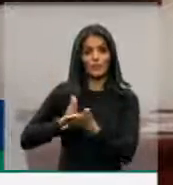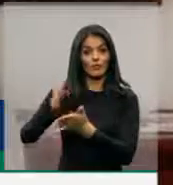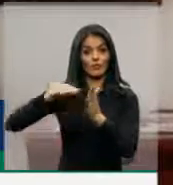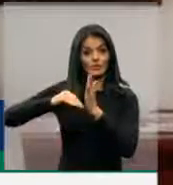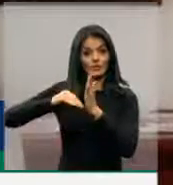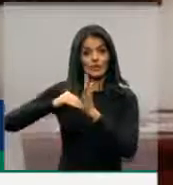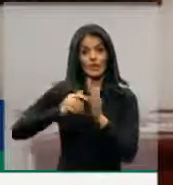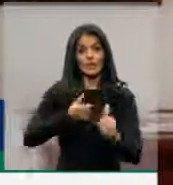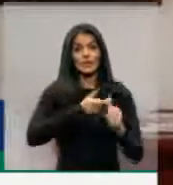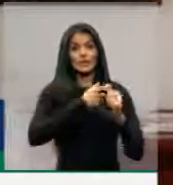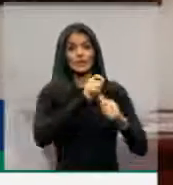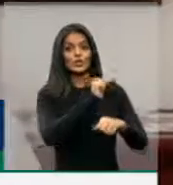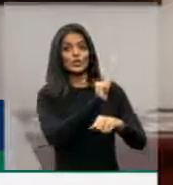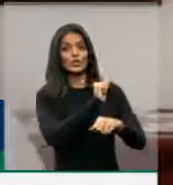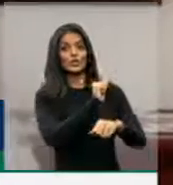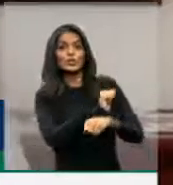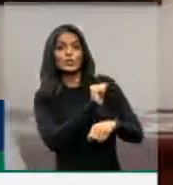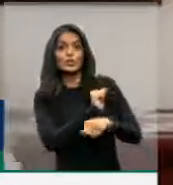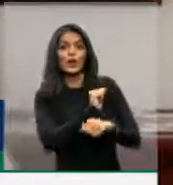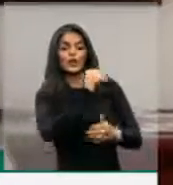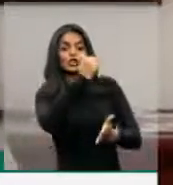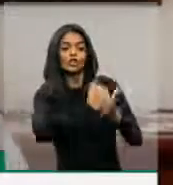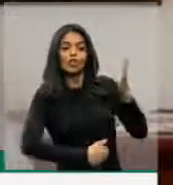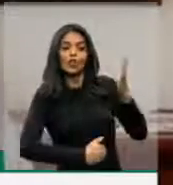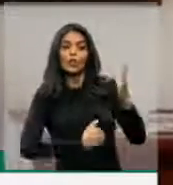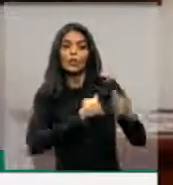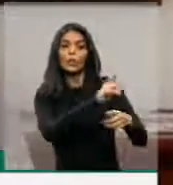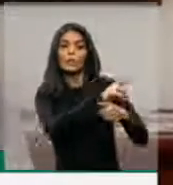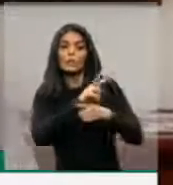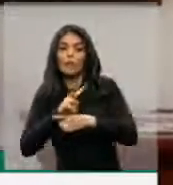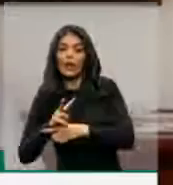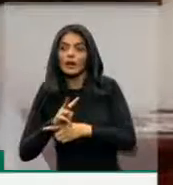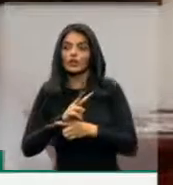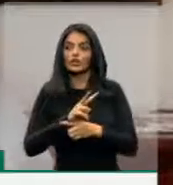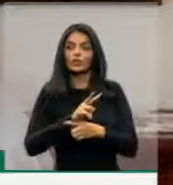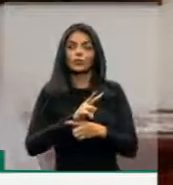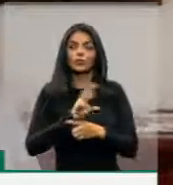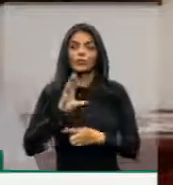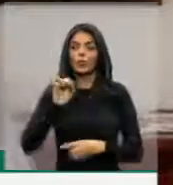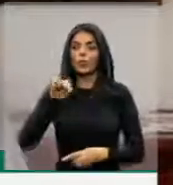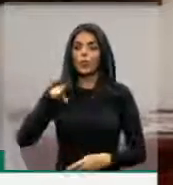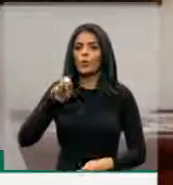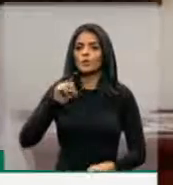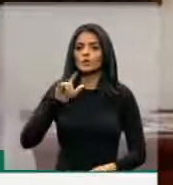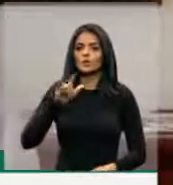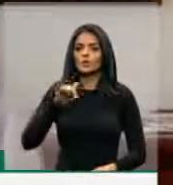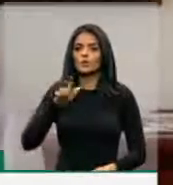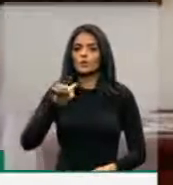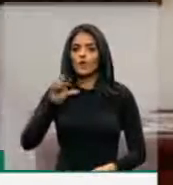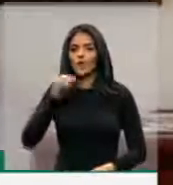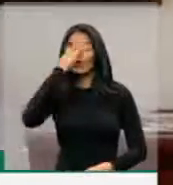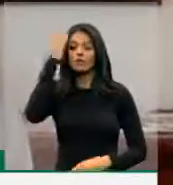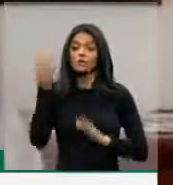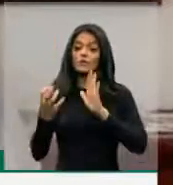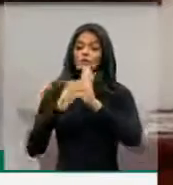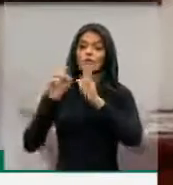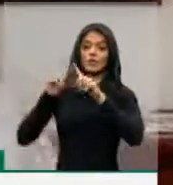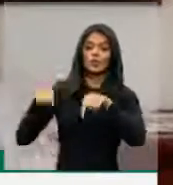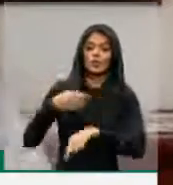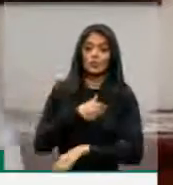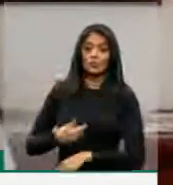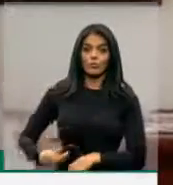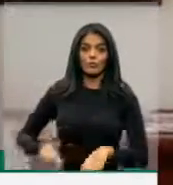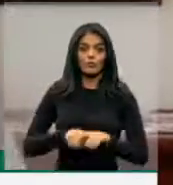suspensão do desconto dos empréstimos consignados dos servidores públicos, dos aposentados e pensionistas da União e dos